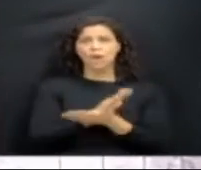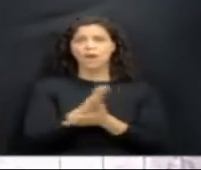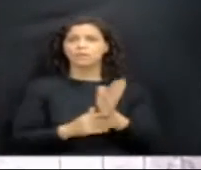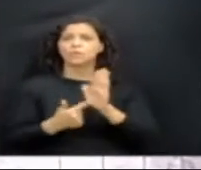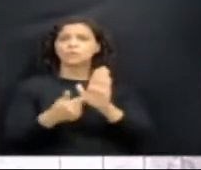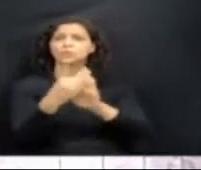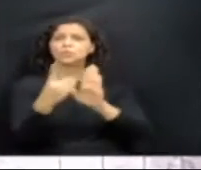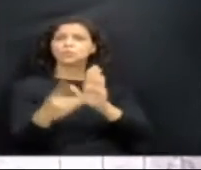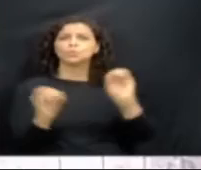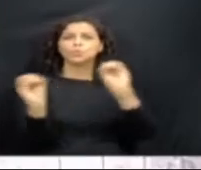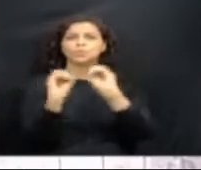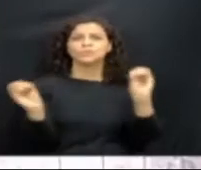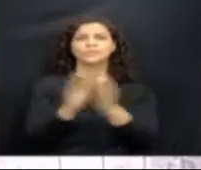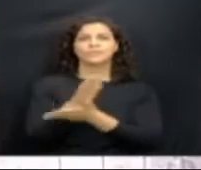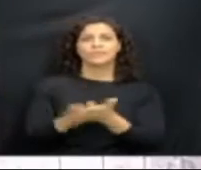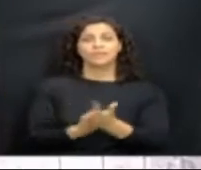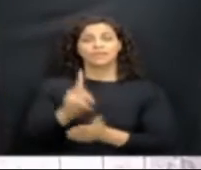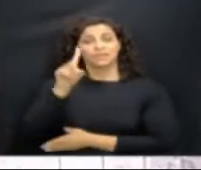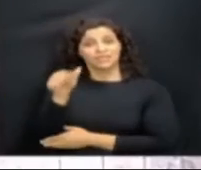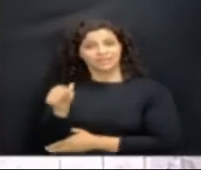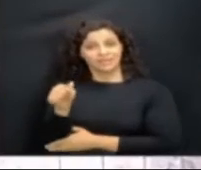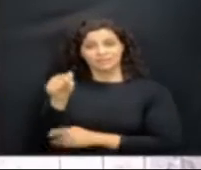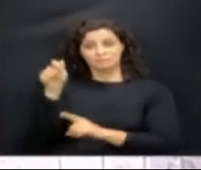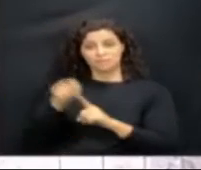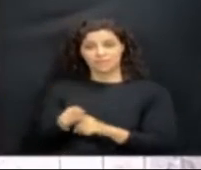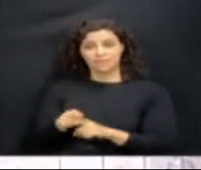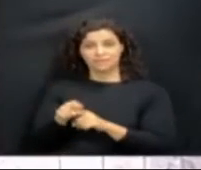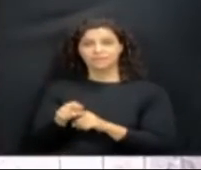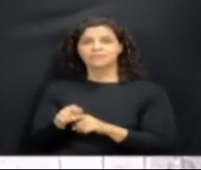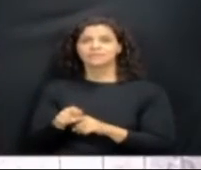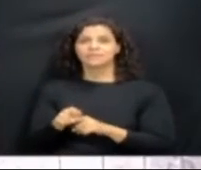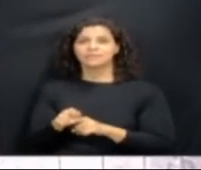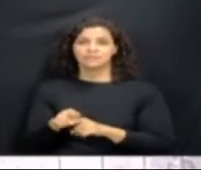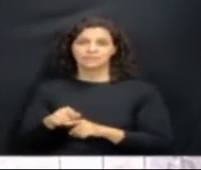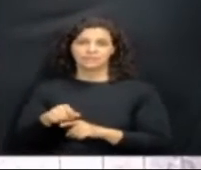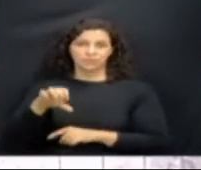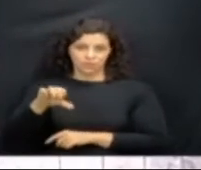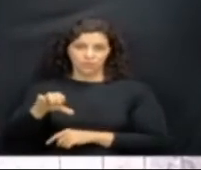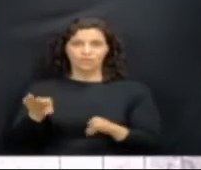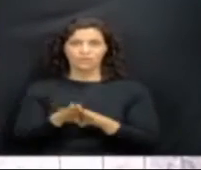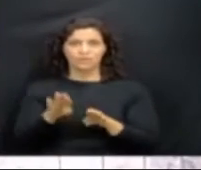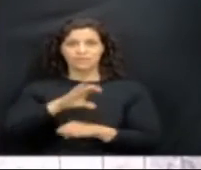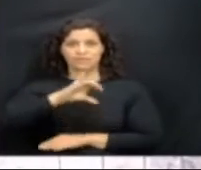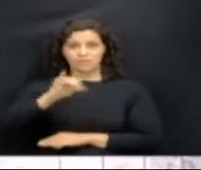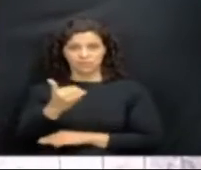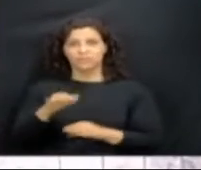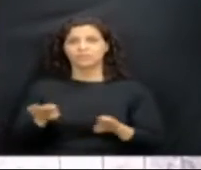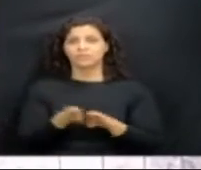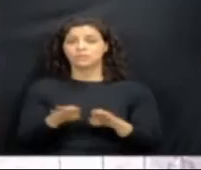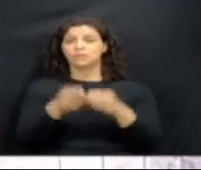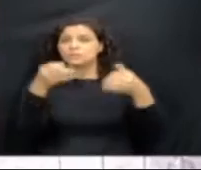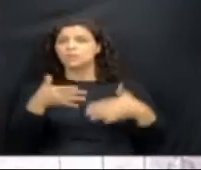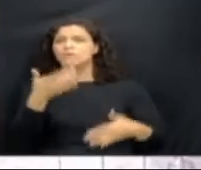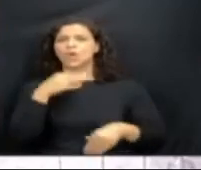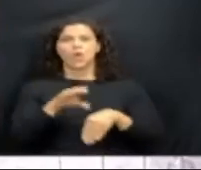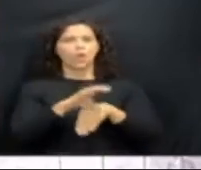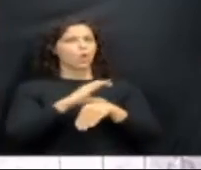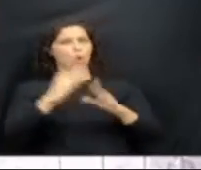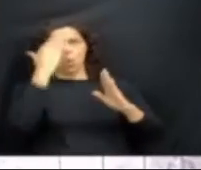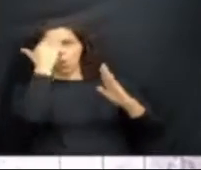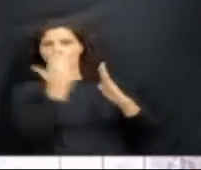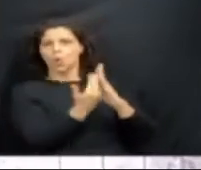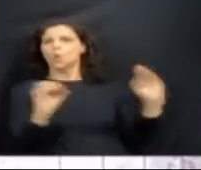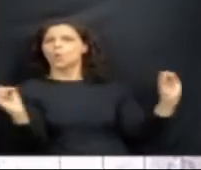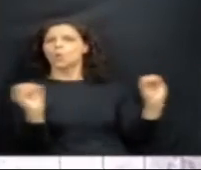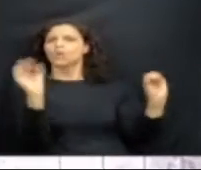um documento. Mas no dia 17/9, a CCJ colocou para a gente que é inconstitucional,